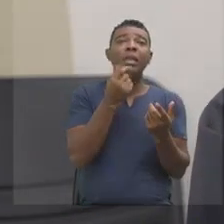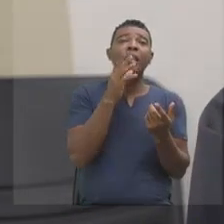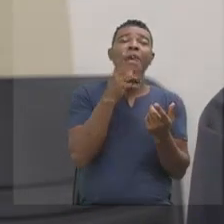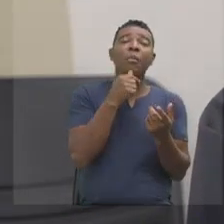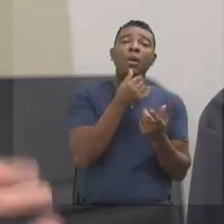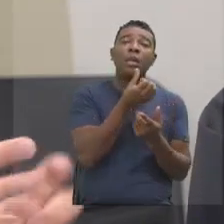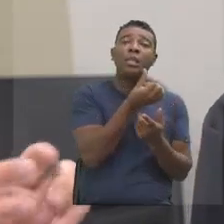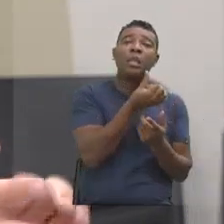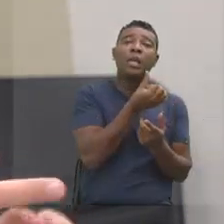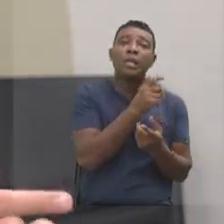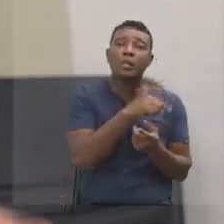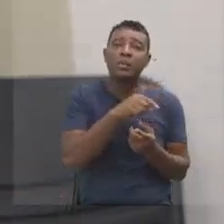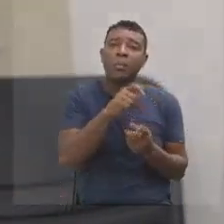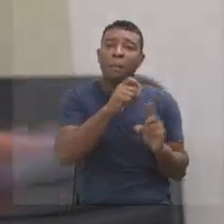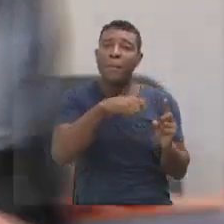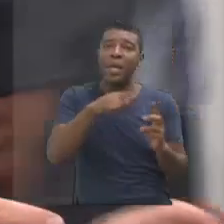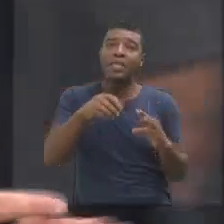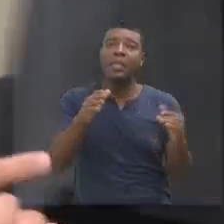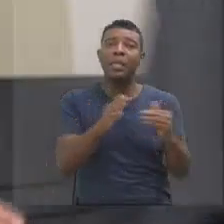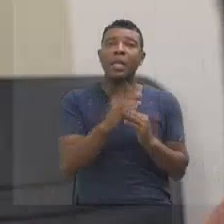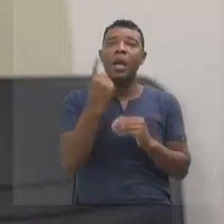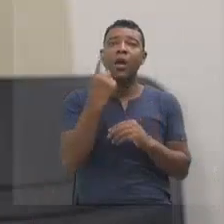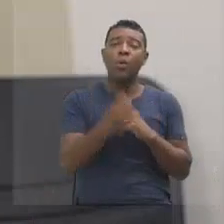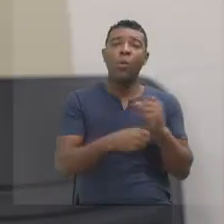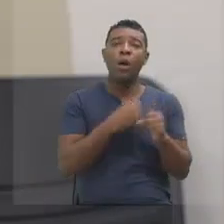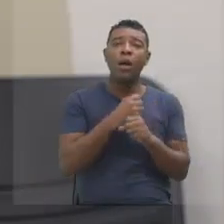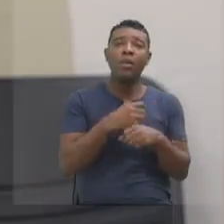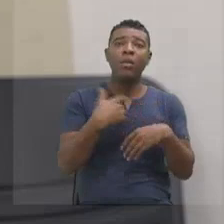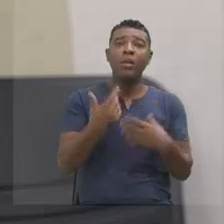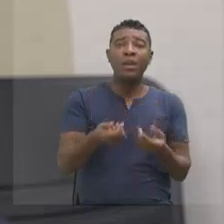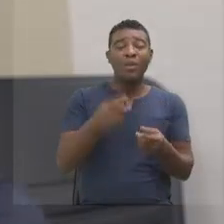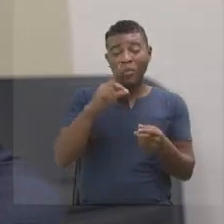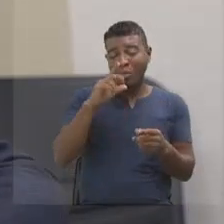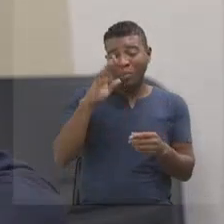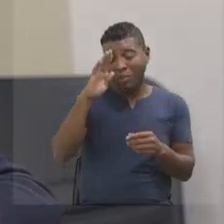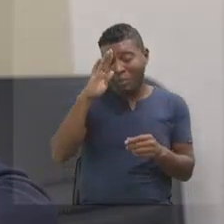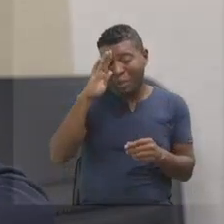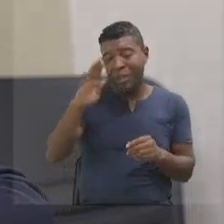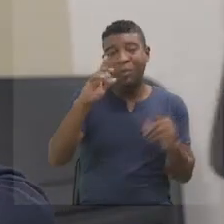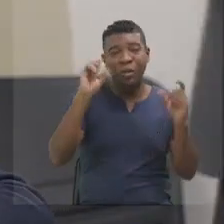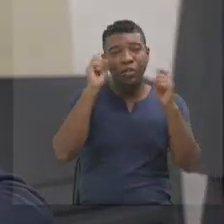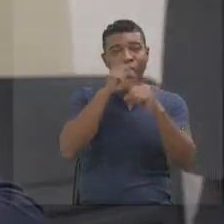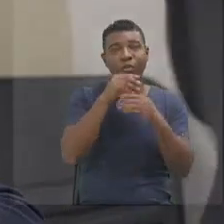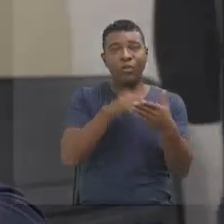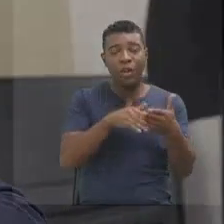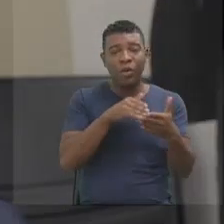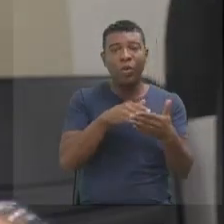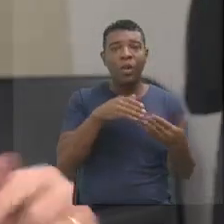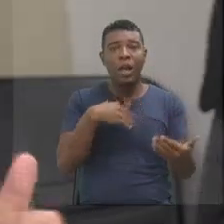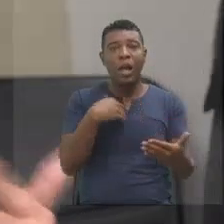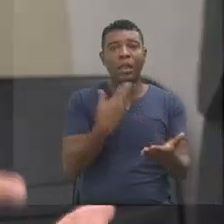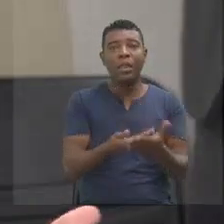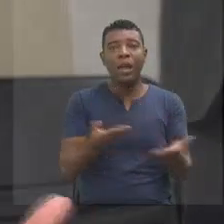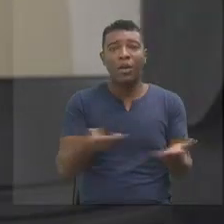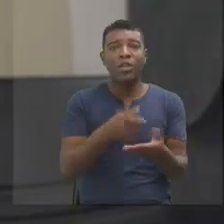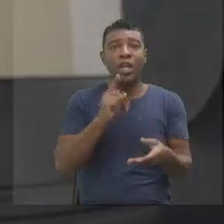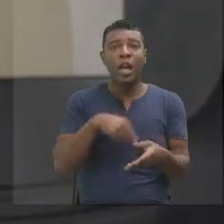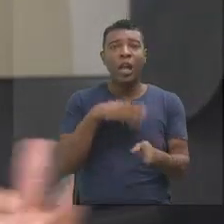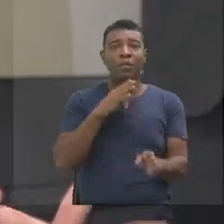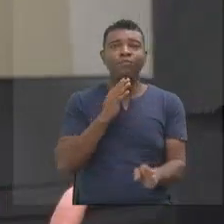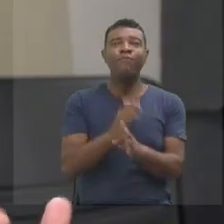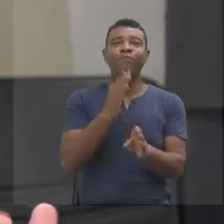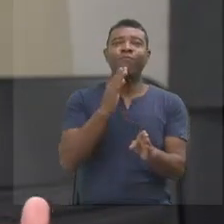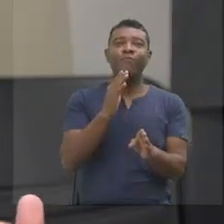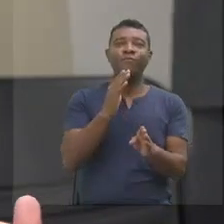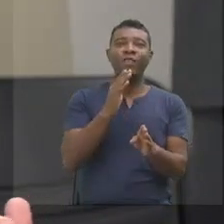em próstata em mama em pele tá muito mais do diagnóstico definitivo do que no início do tratamento